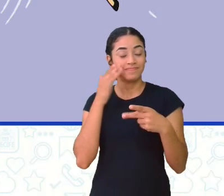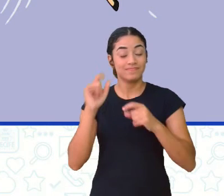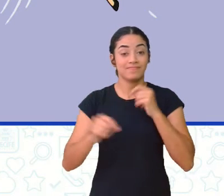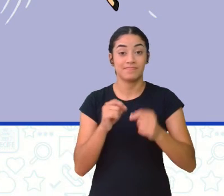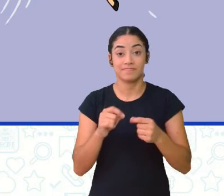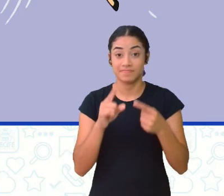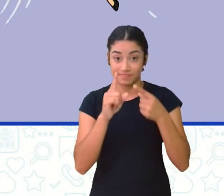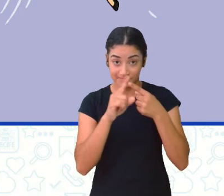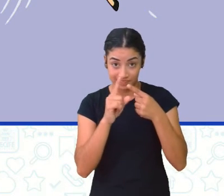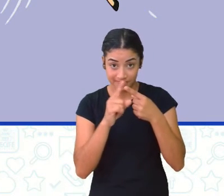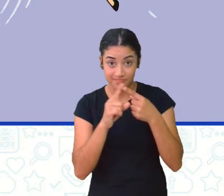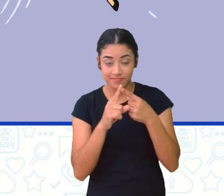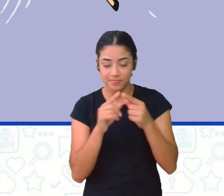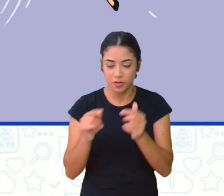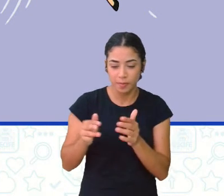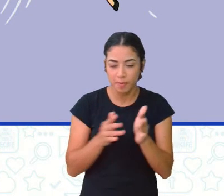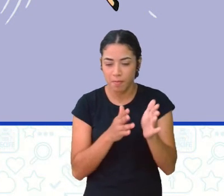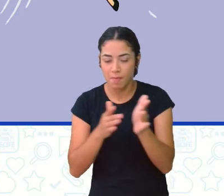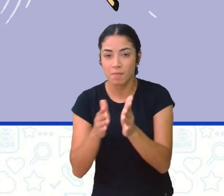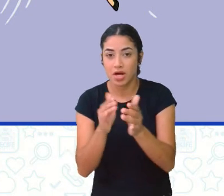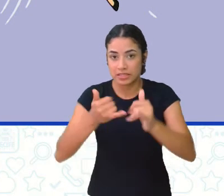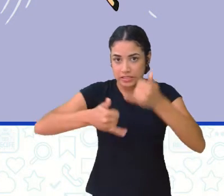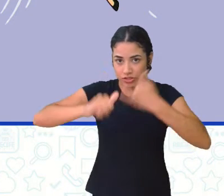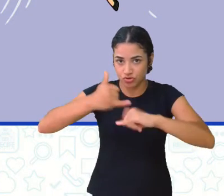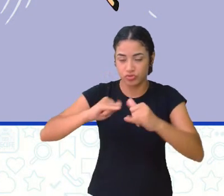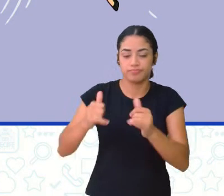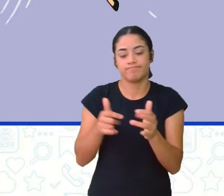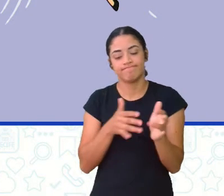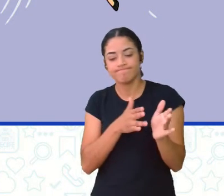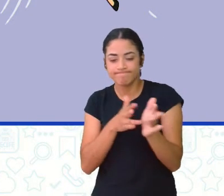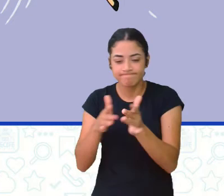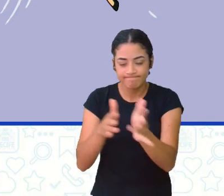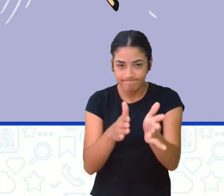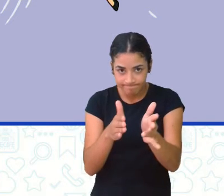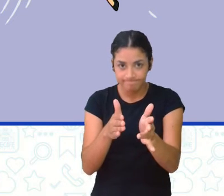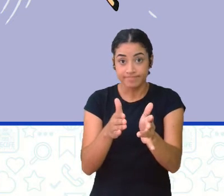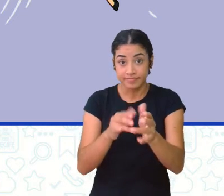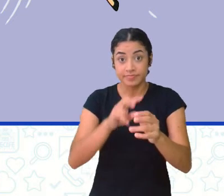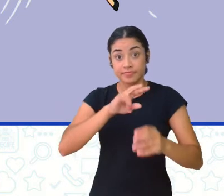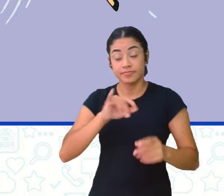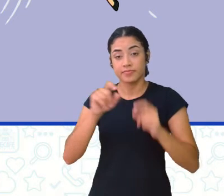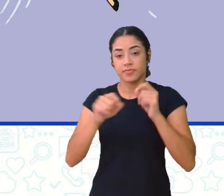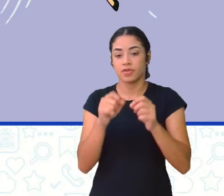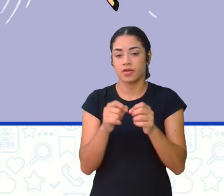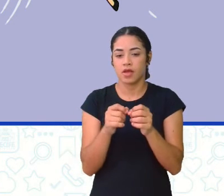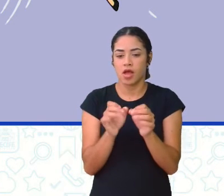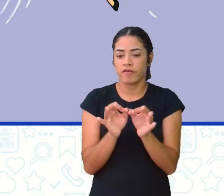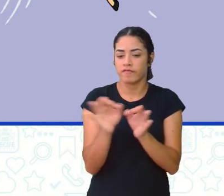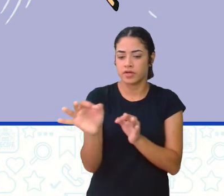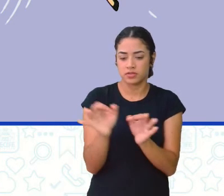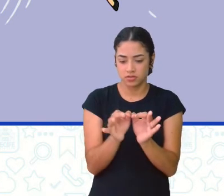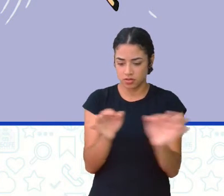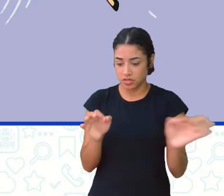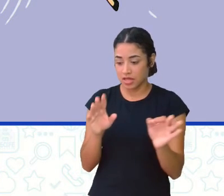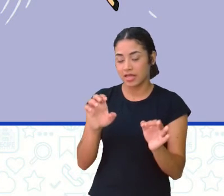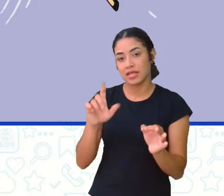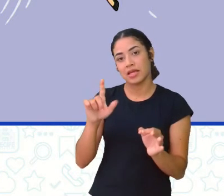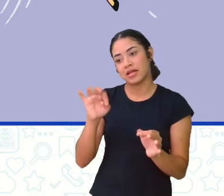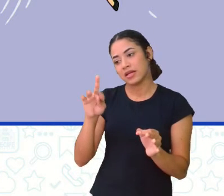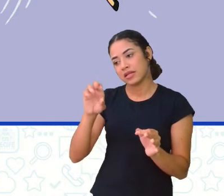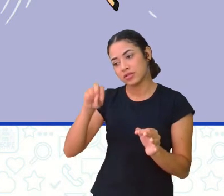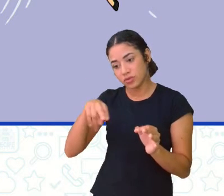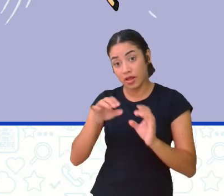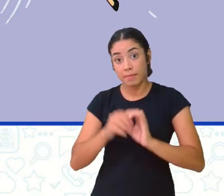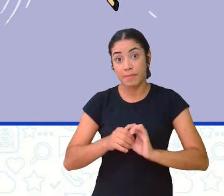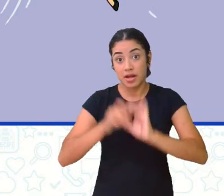né, a questão aí de quem está conduzindo a eletricidade, esses elétrons eles estão mais afastados, eles estão mais livres, e